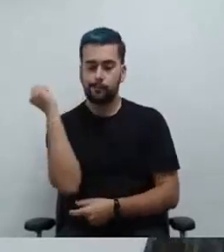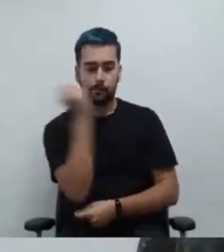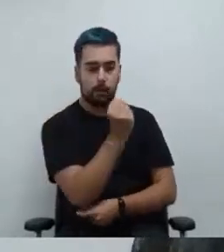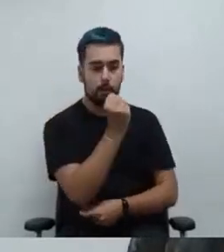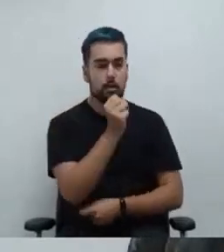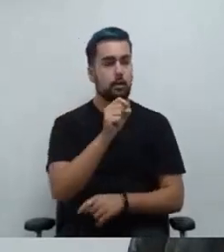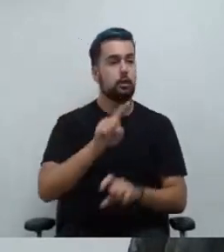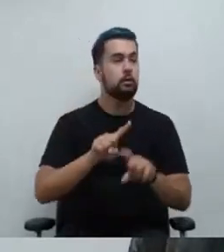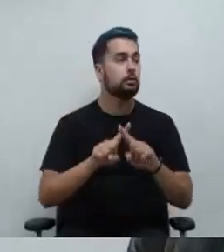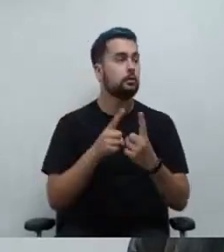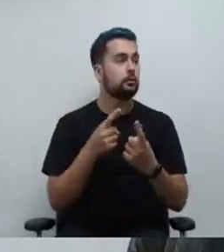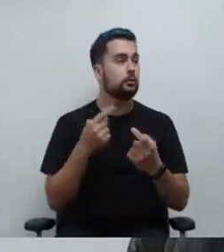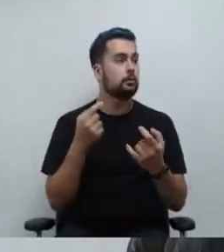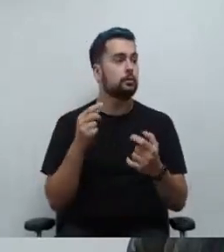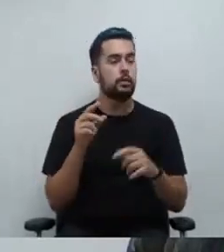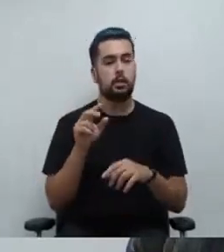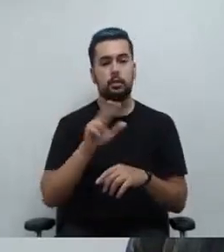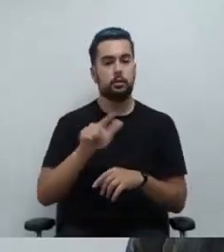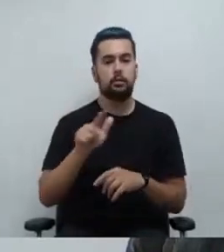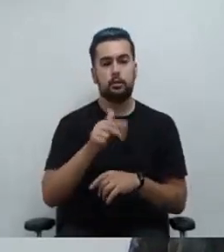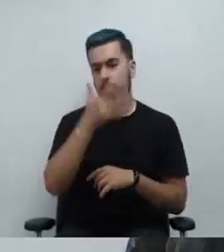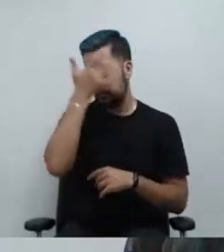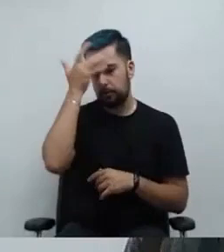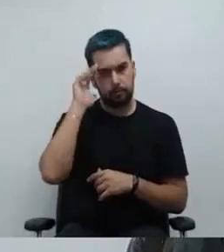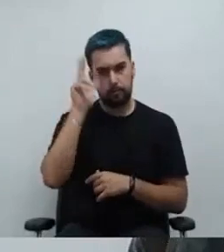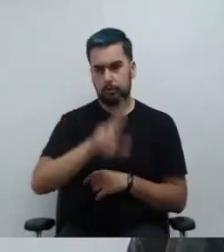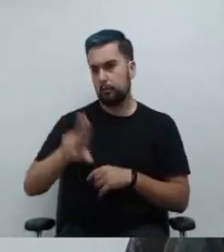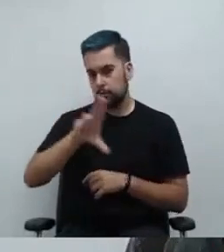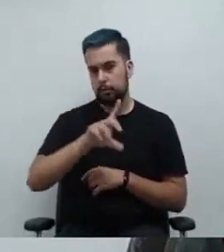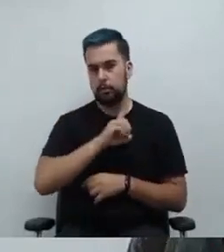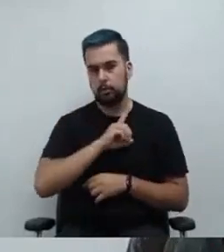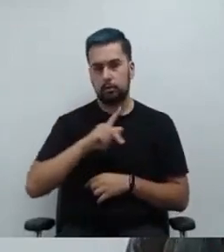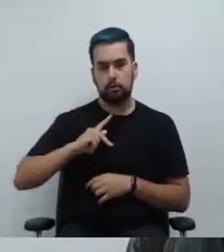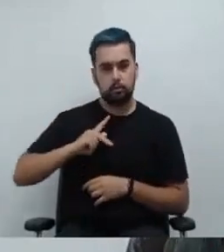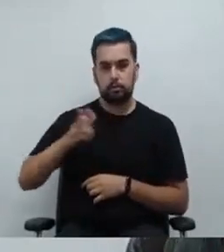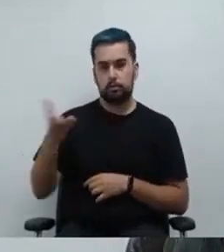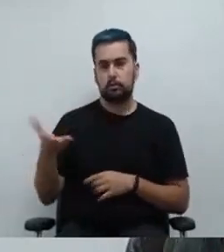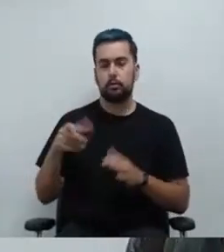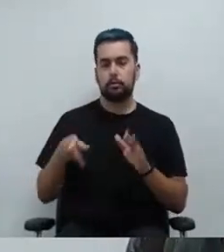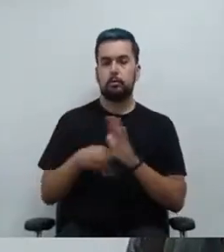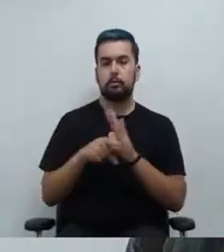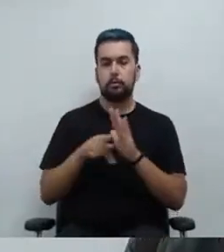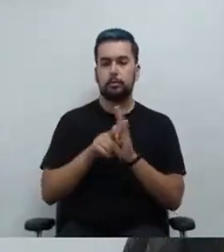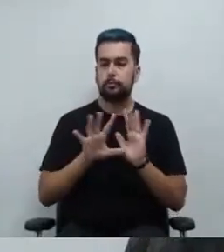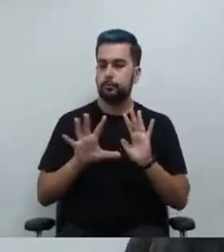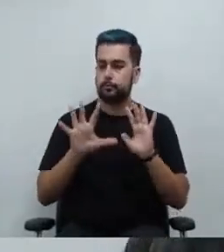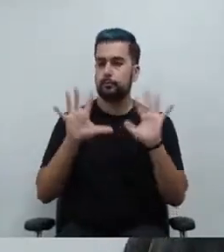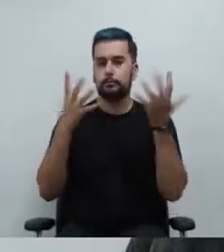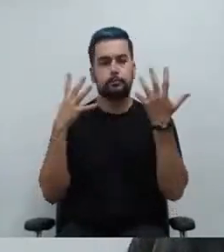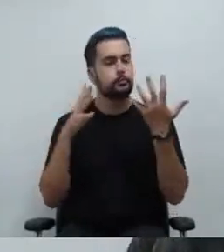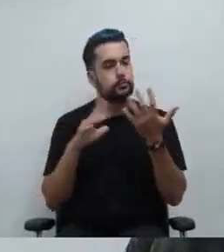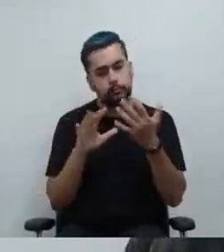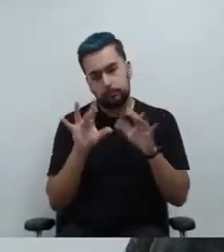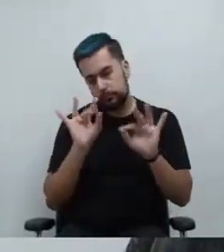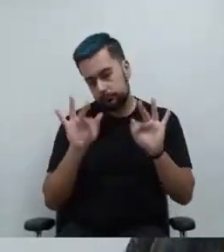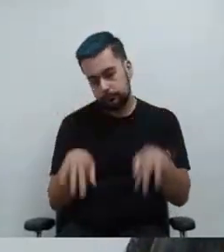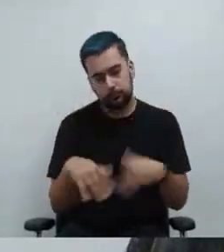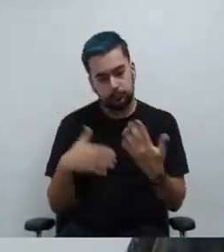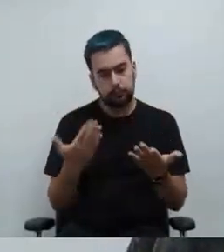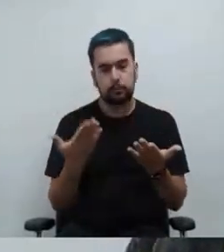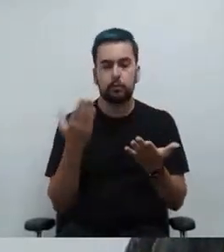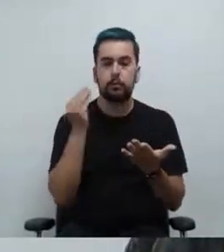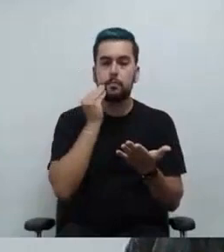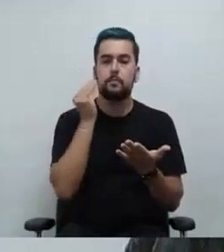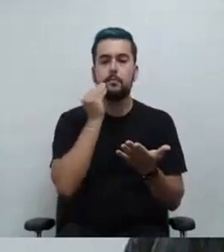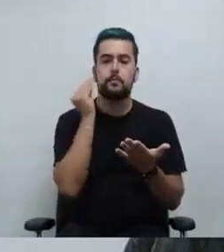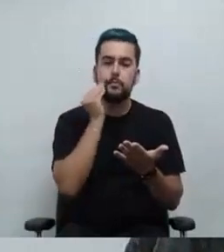trata, ao que parece, de um usuário da defensoria, teria sido um incidente e, enfim, e ele teria tentado